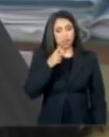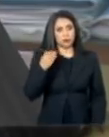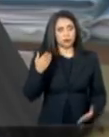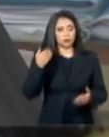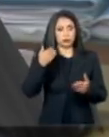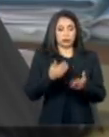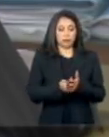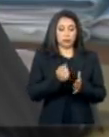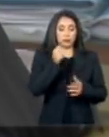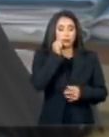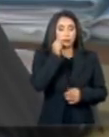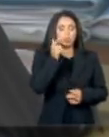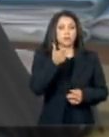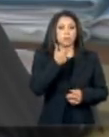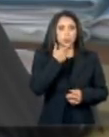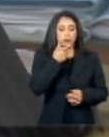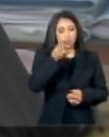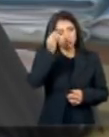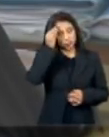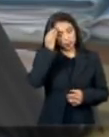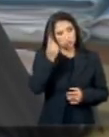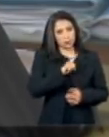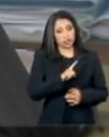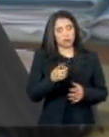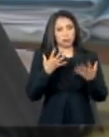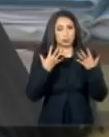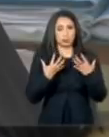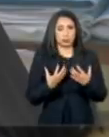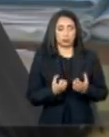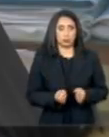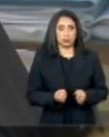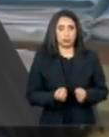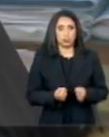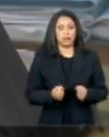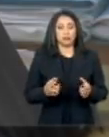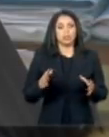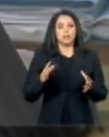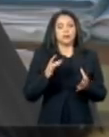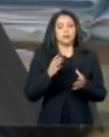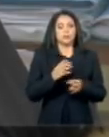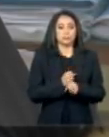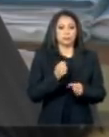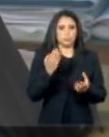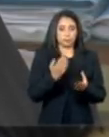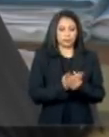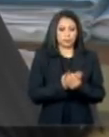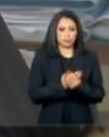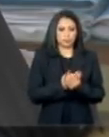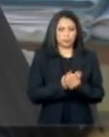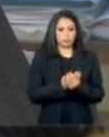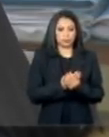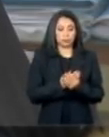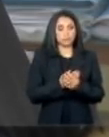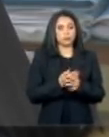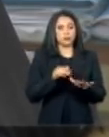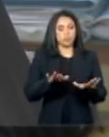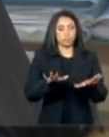ministro da ordem por entender inviável a reafirmação do just dance por intermédio de plenário virtual